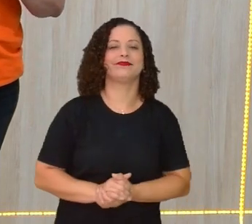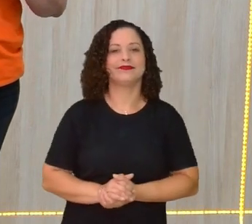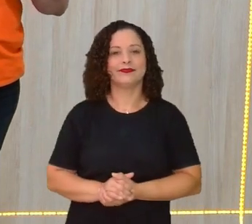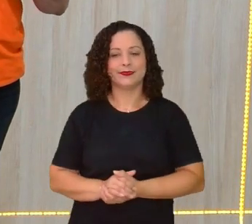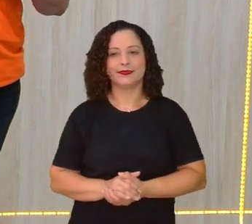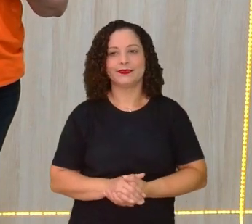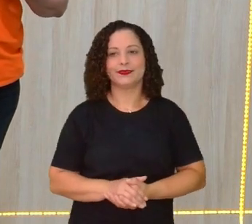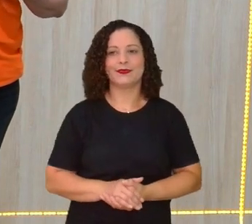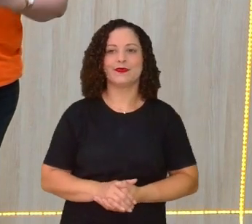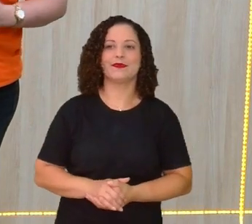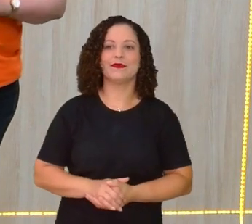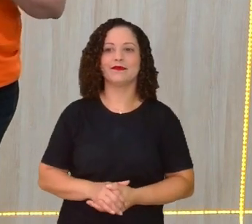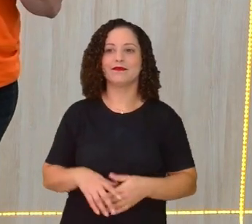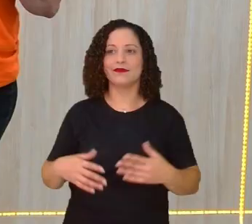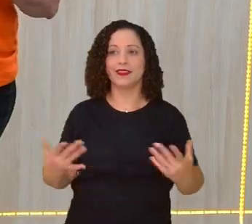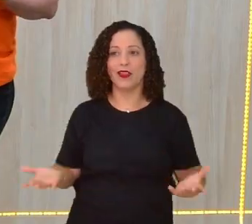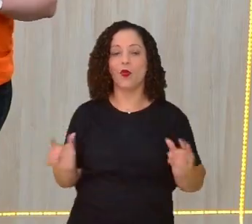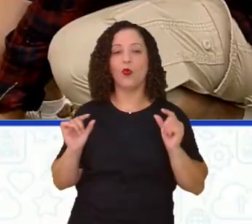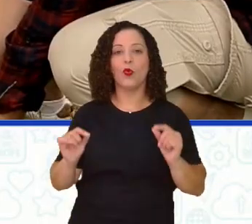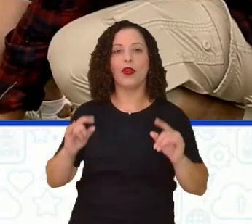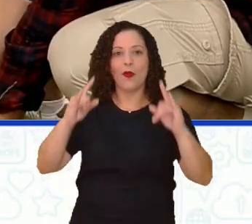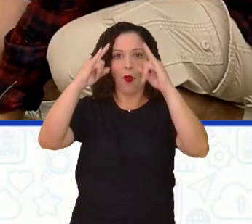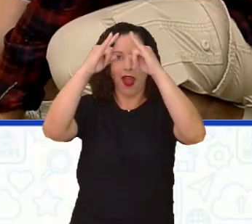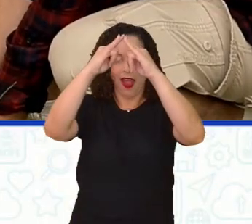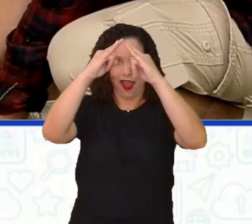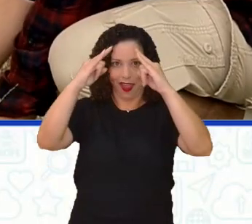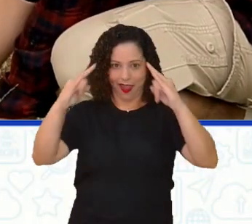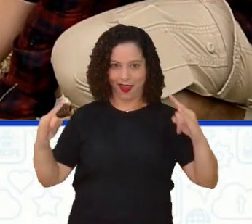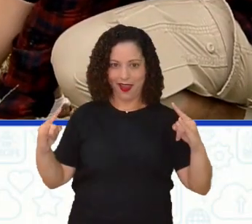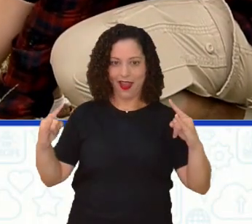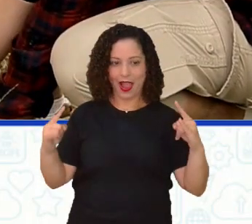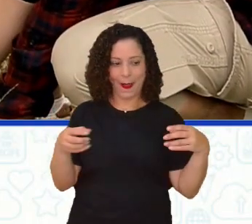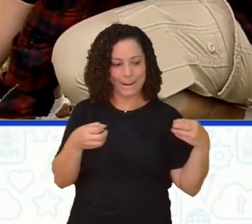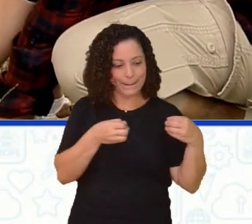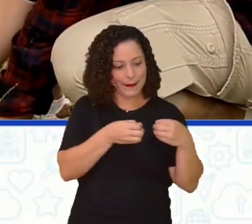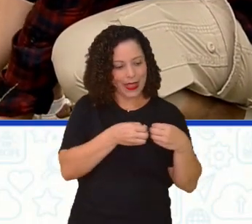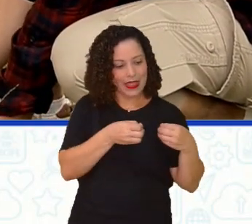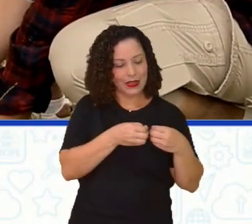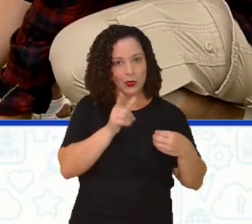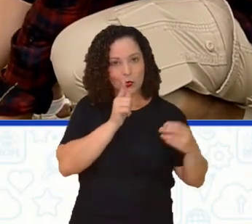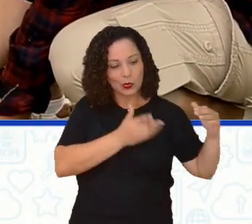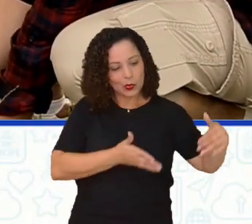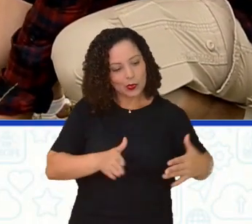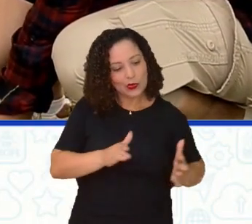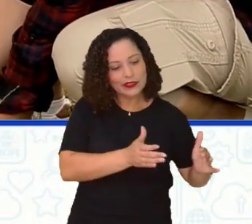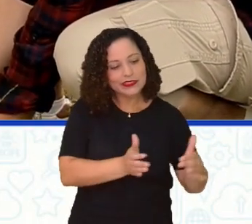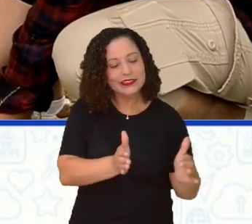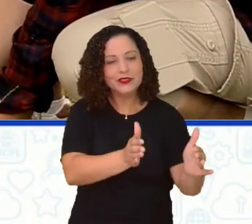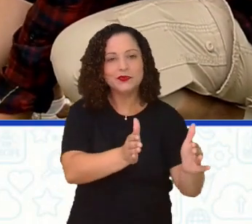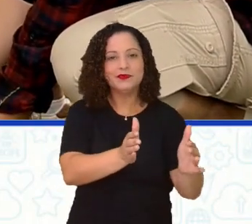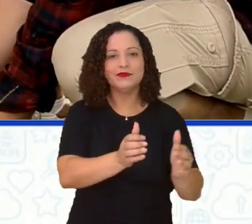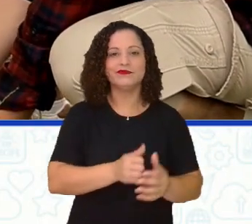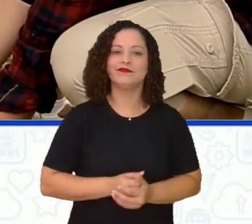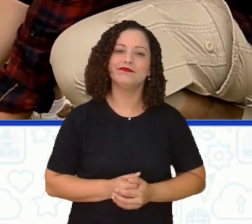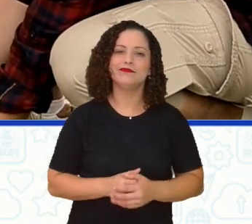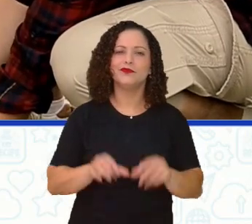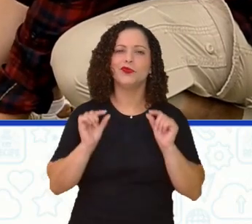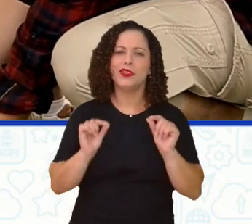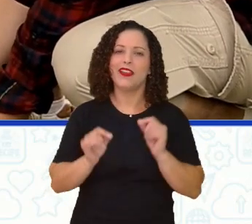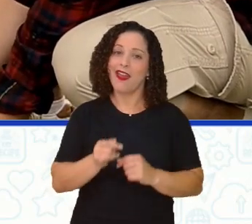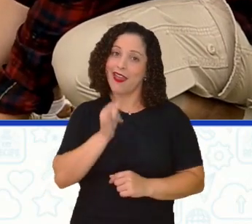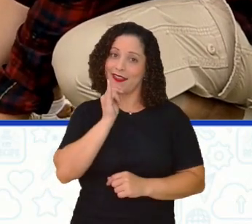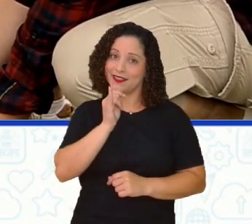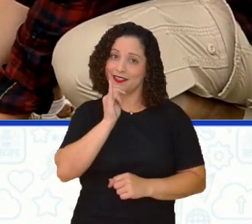Então, a barraca foi montada perto do rio, não é? Quando pensamos assim. São exemplos